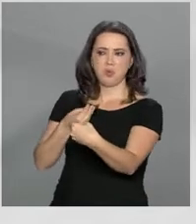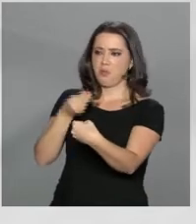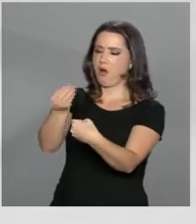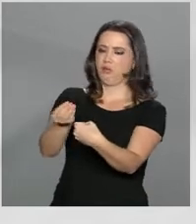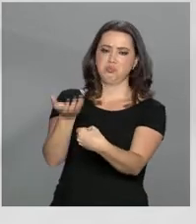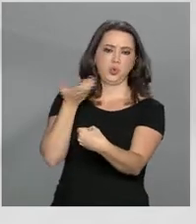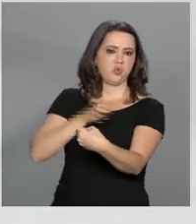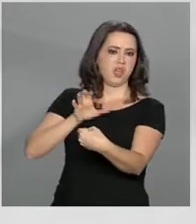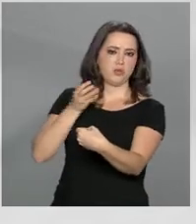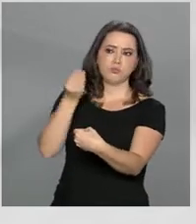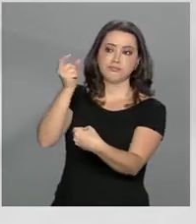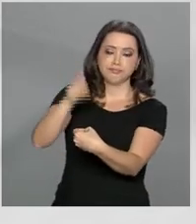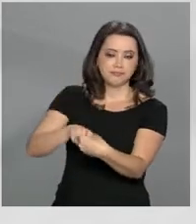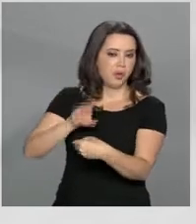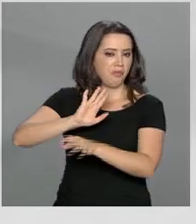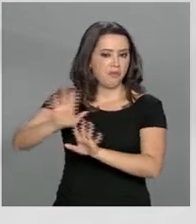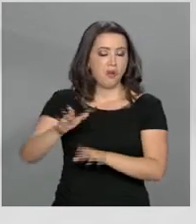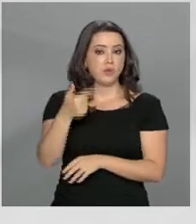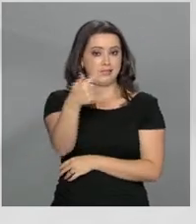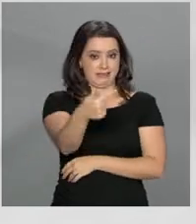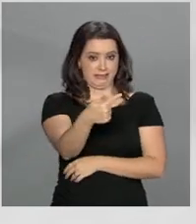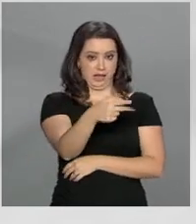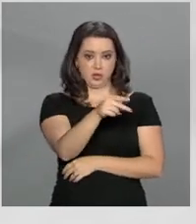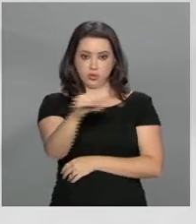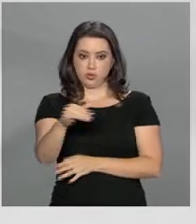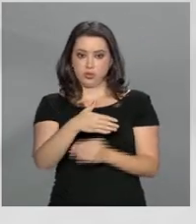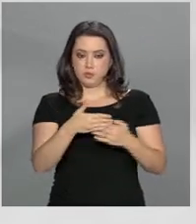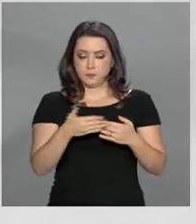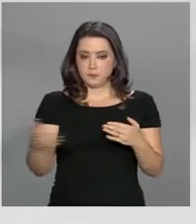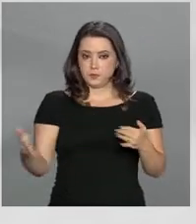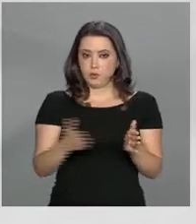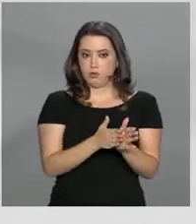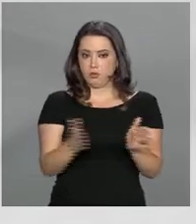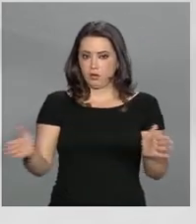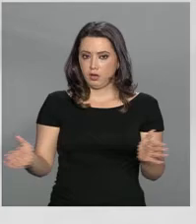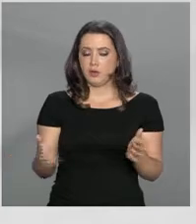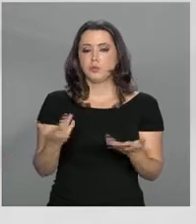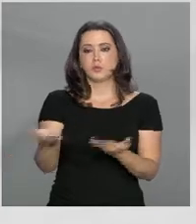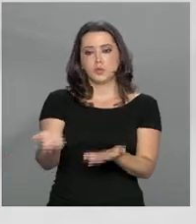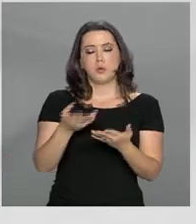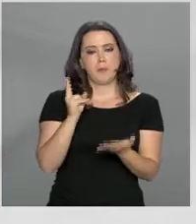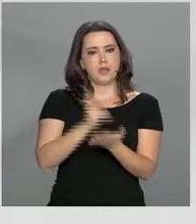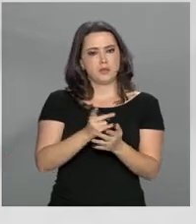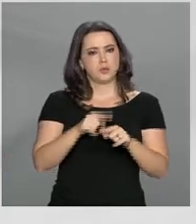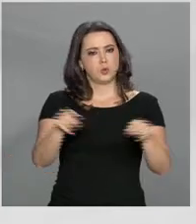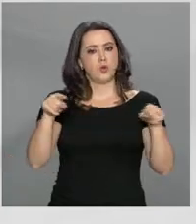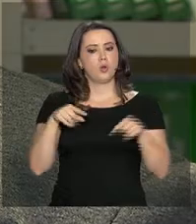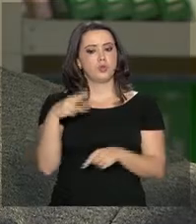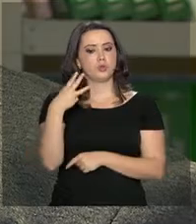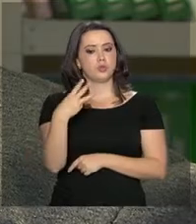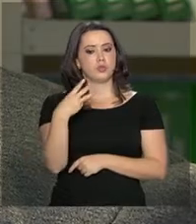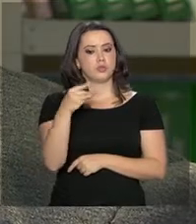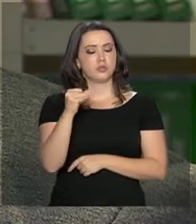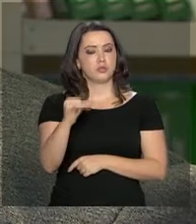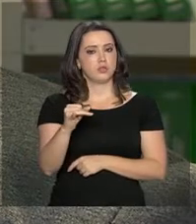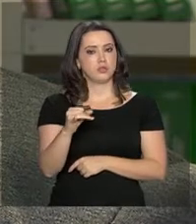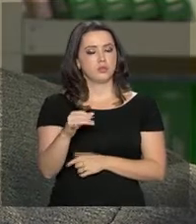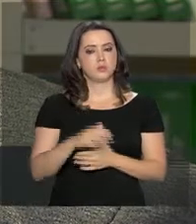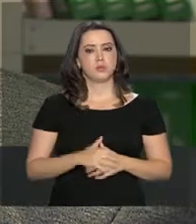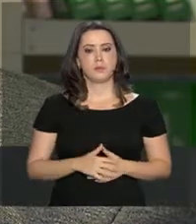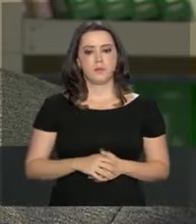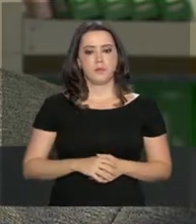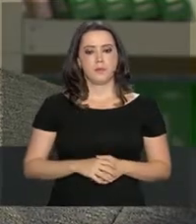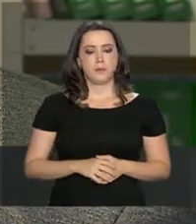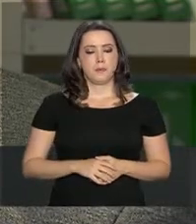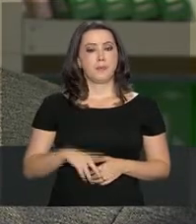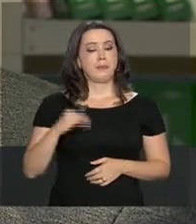partir do recebimento do produto o prazo para a troca é o mesmo da loja física 30 dias se a loja tem uma política